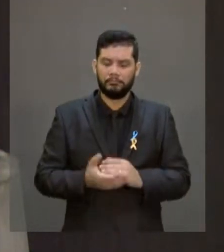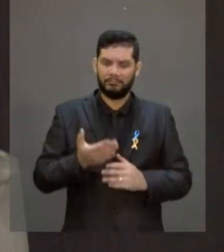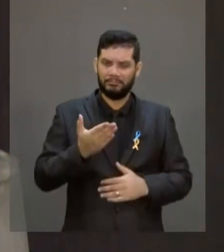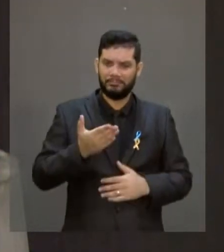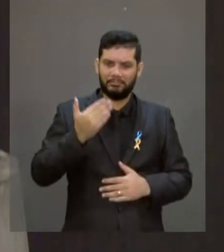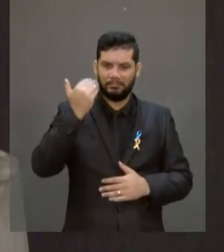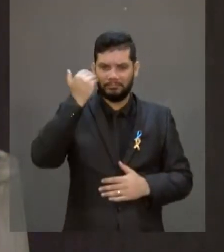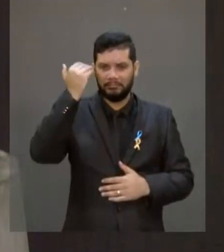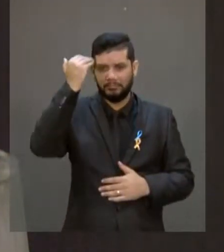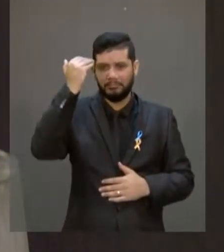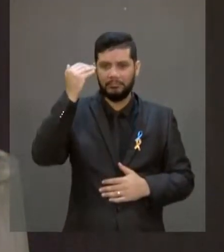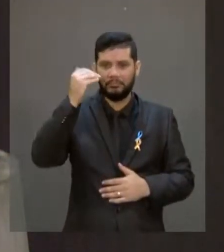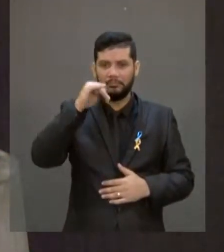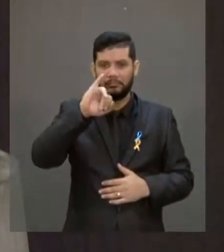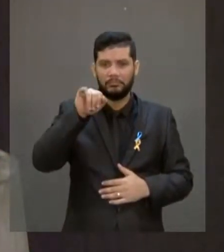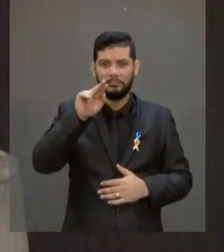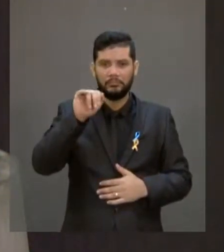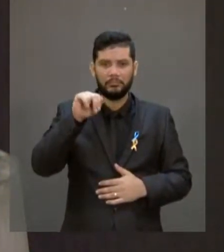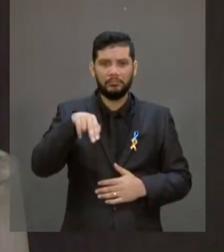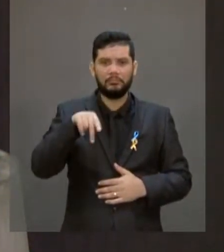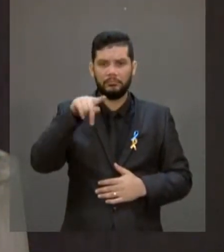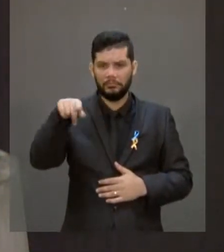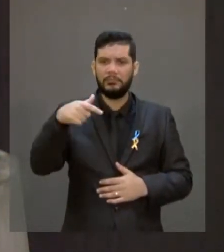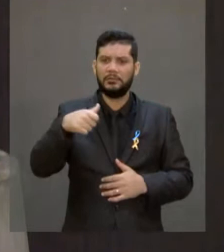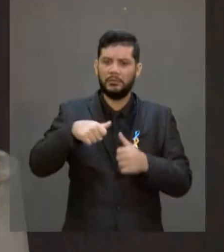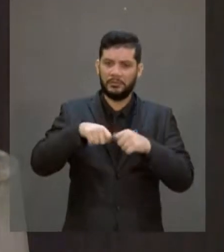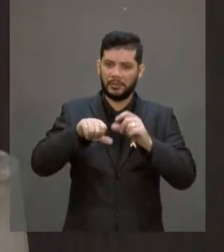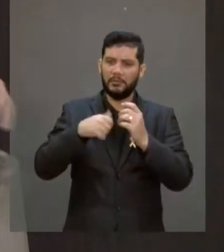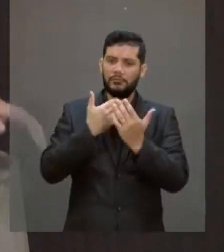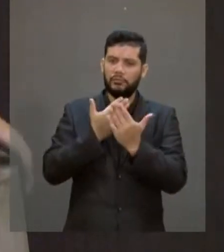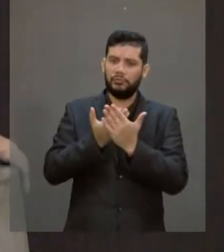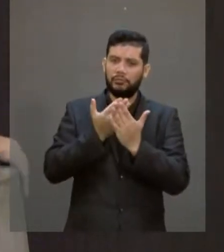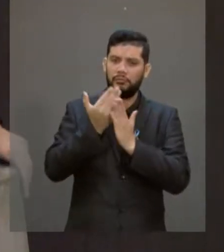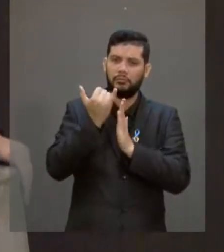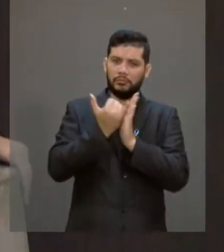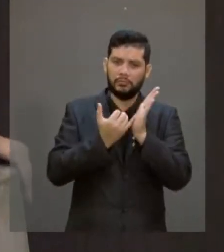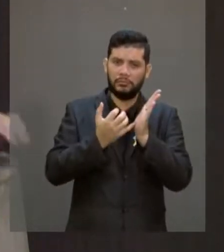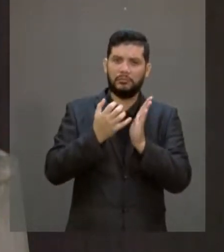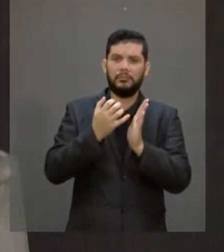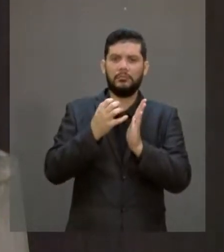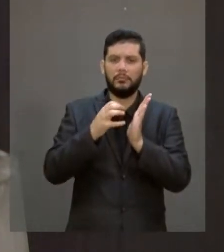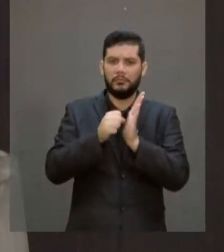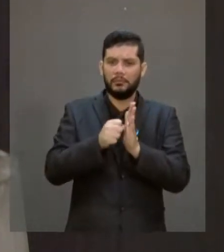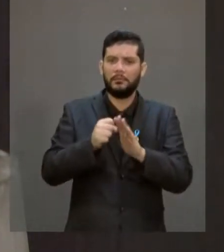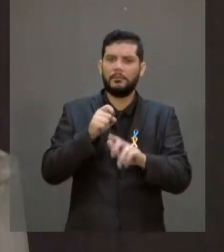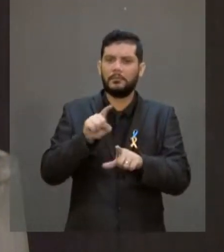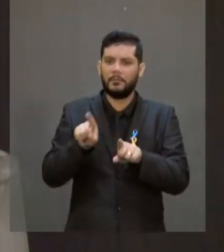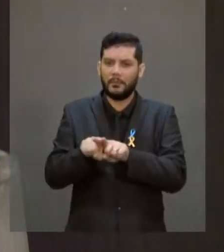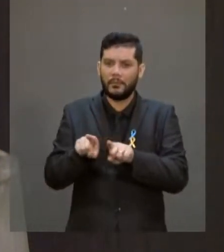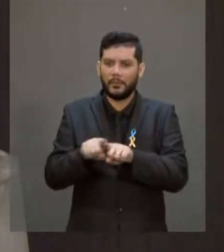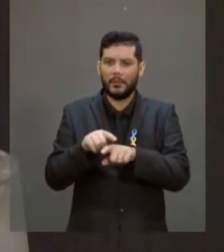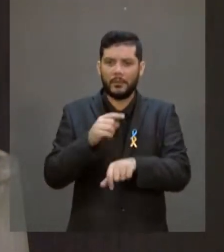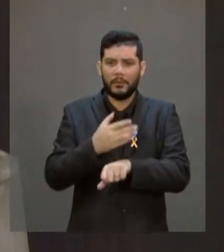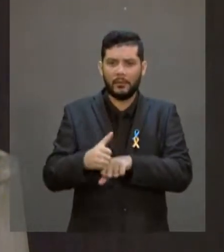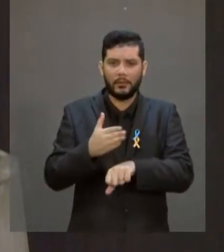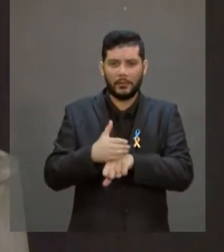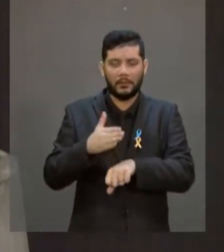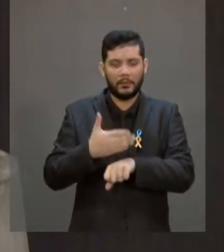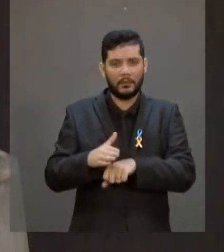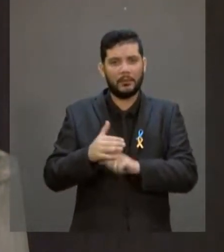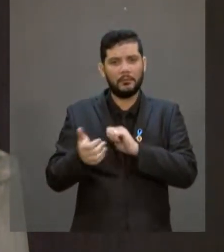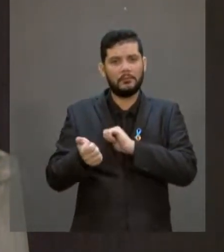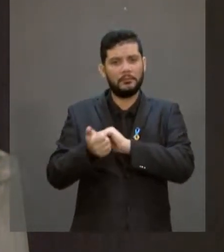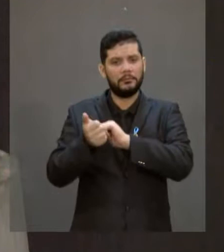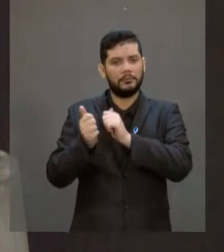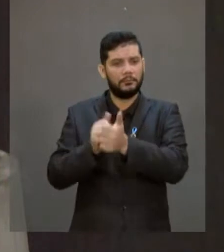se somará a ele, que era estudante, matriculado, praticante de esportes. Esse homicídio se